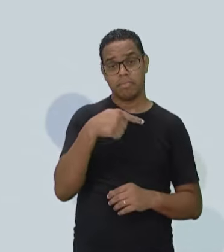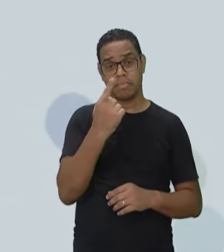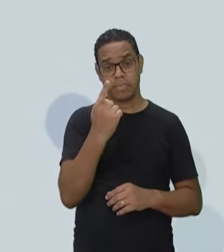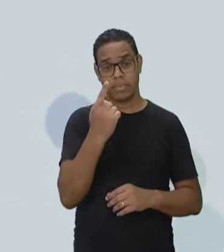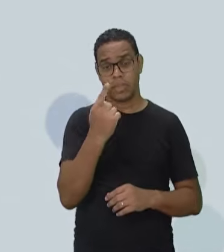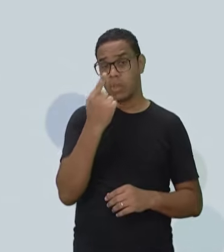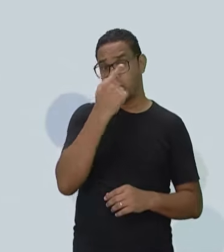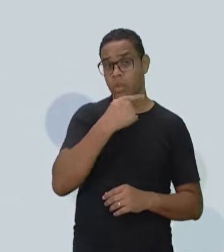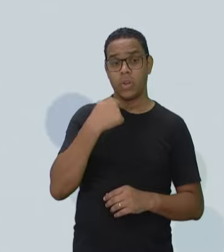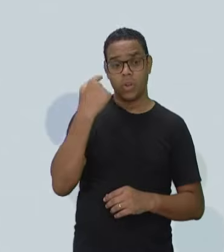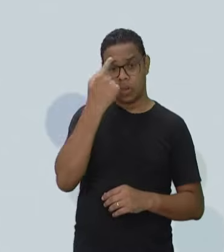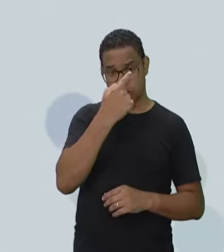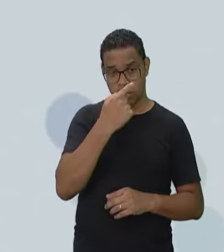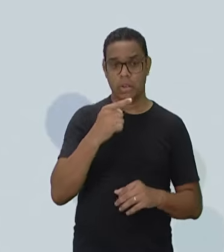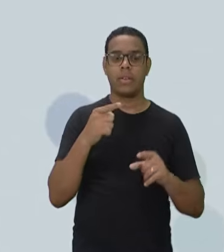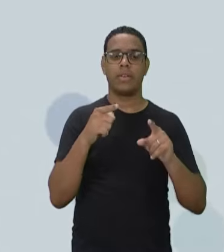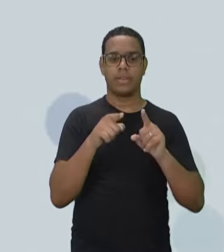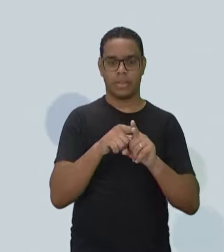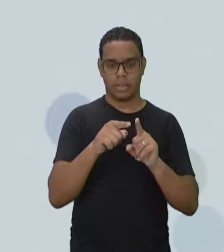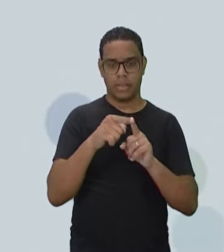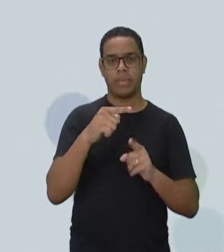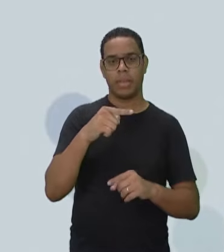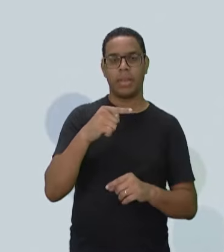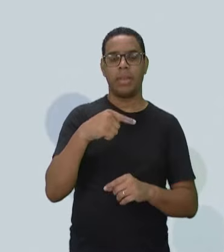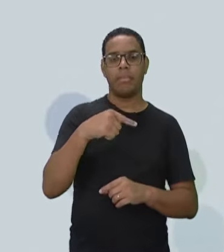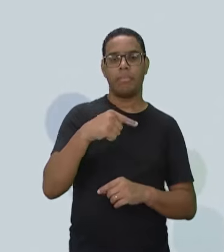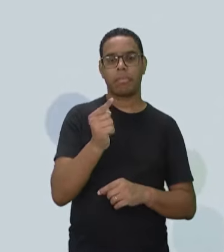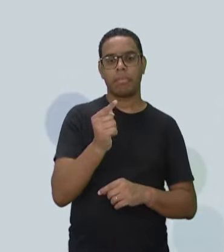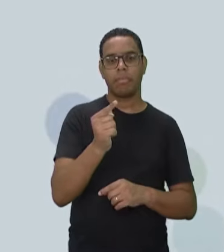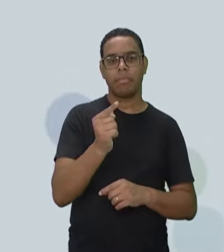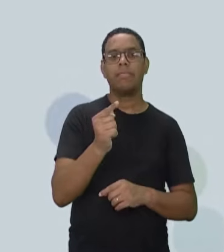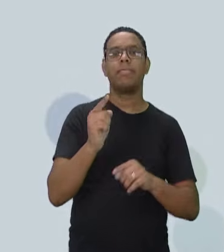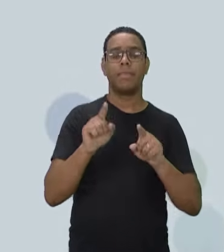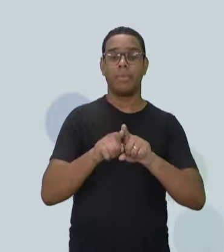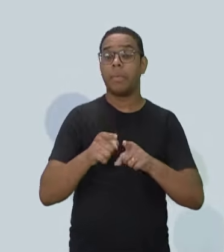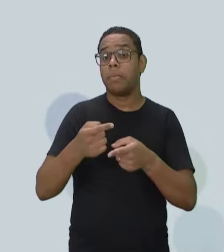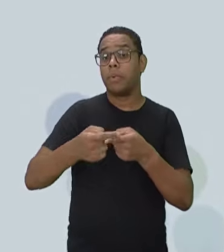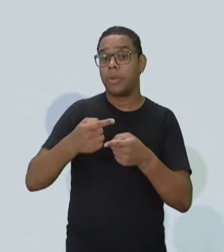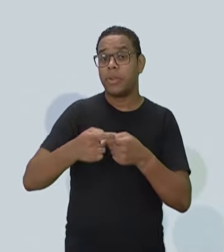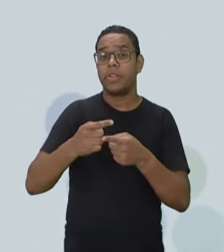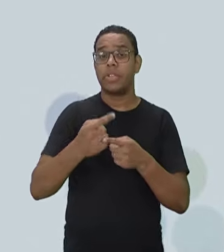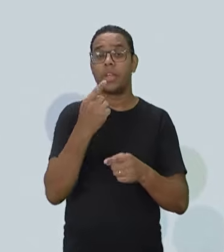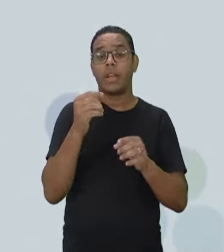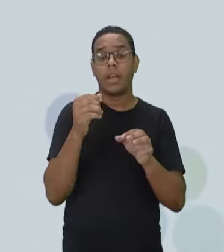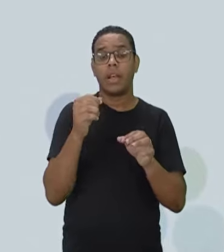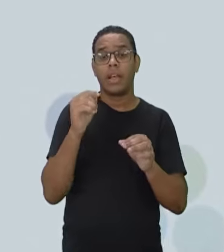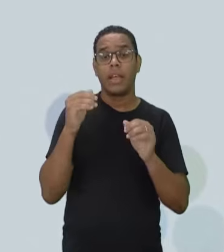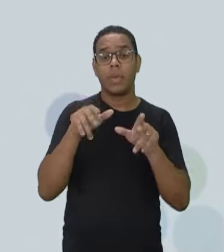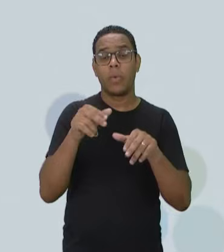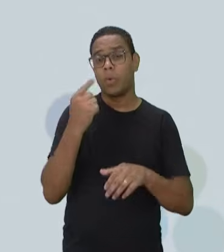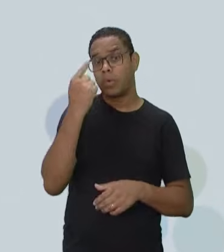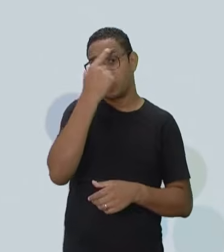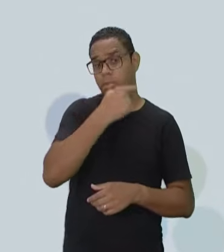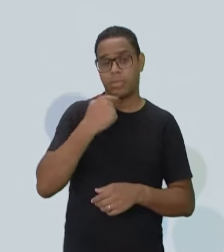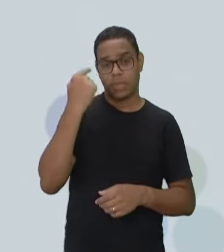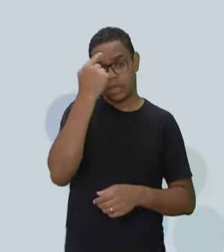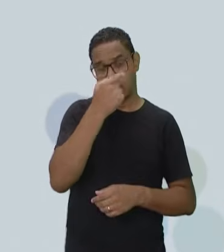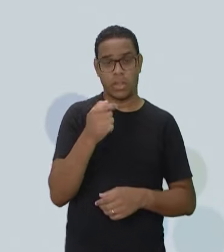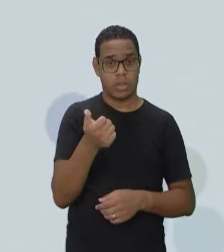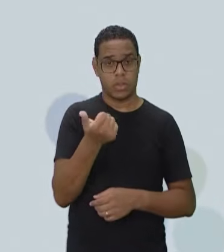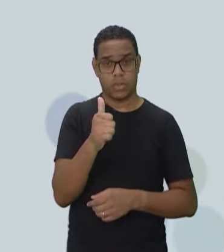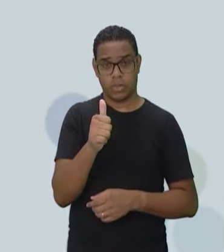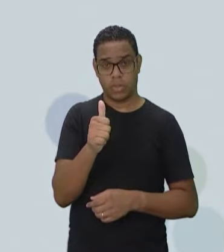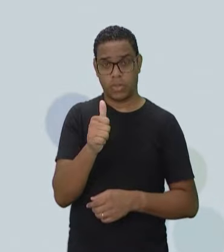ponteiro da hora, ele também avança, tá? Porque daí já completou 1 hora. 11 horas e